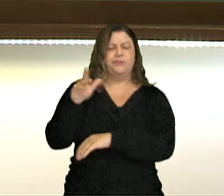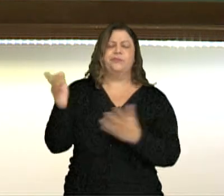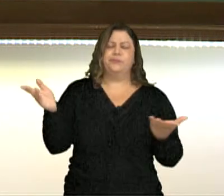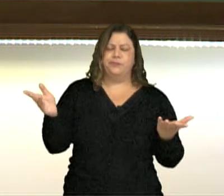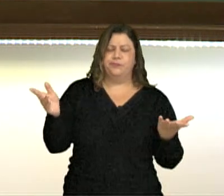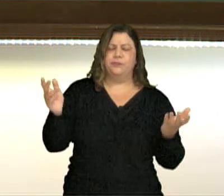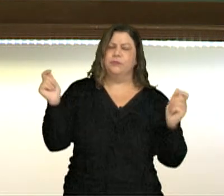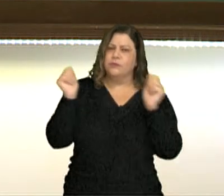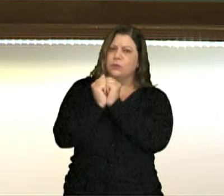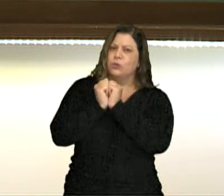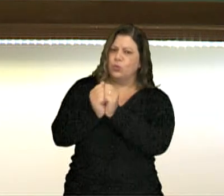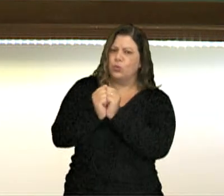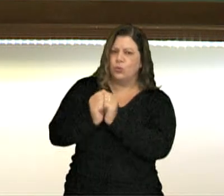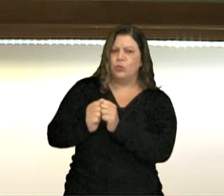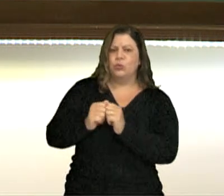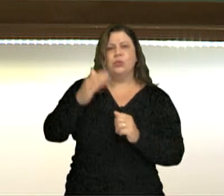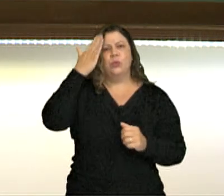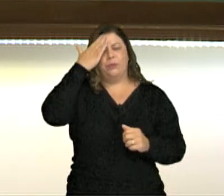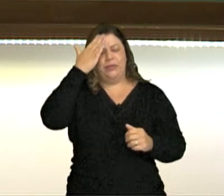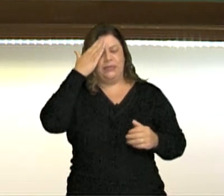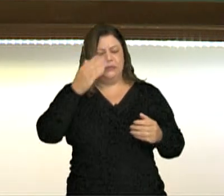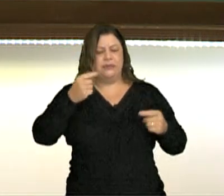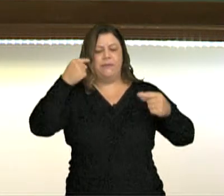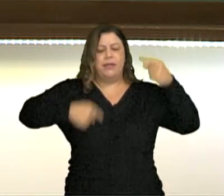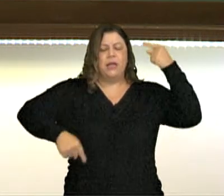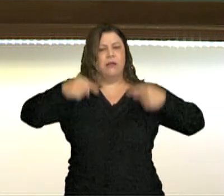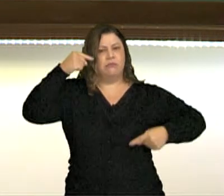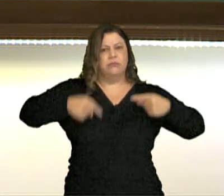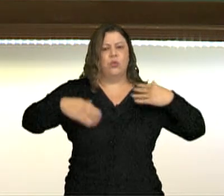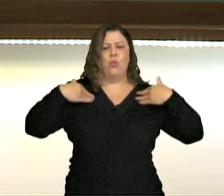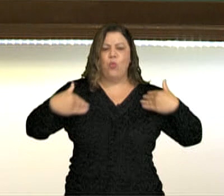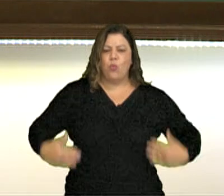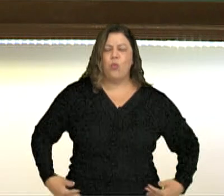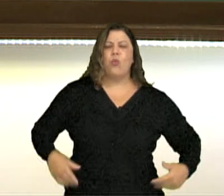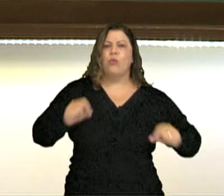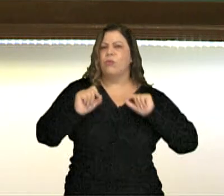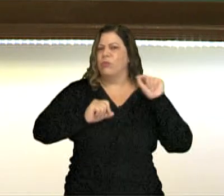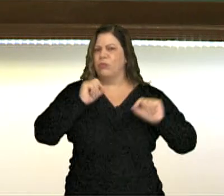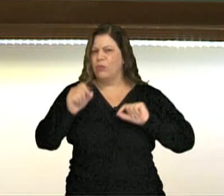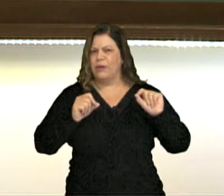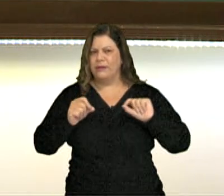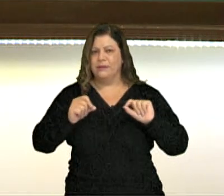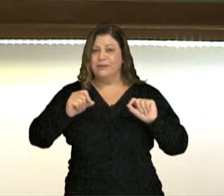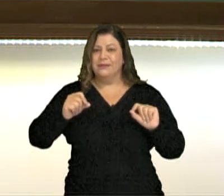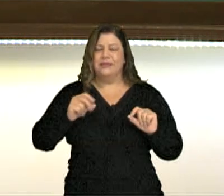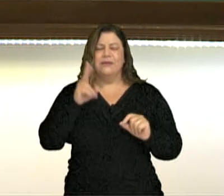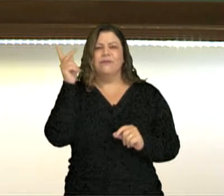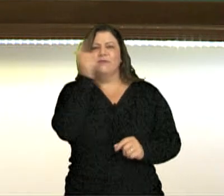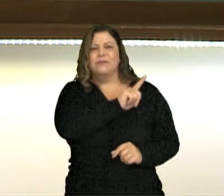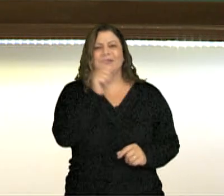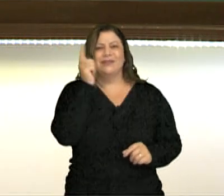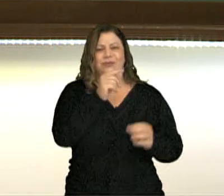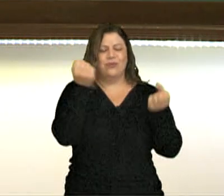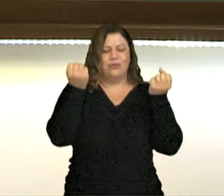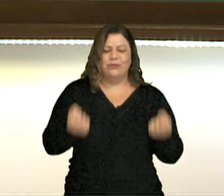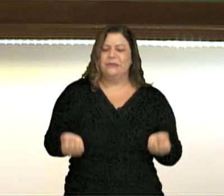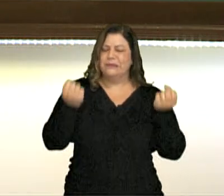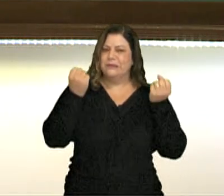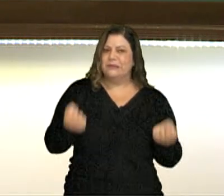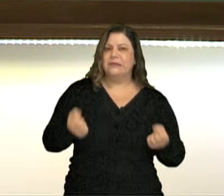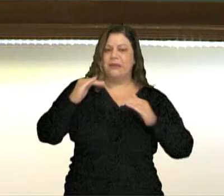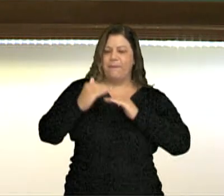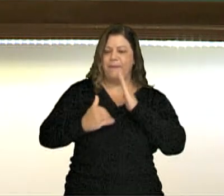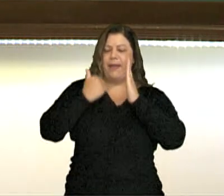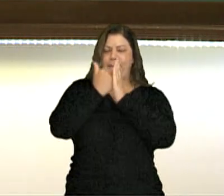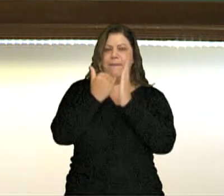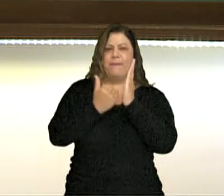para saber certinho se você vai realizar primeiro com o teu corpo, qual que é a intensidade que você vai utilizar, para depois você